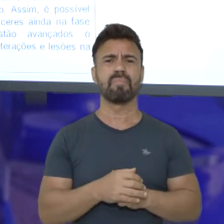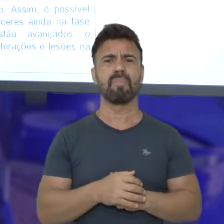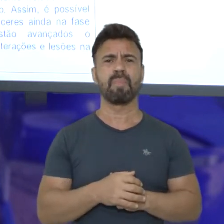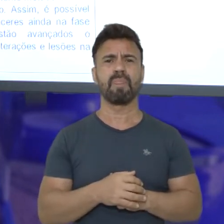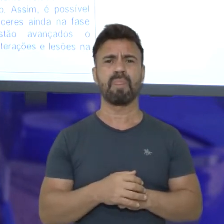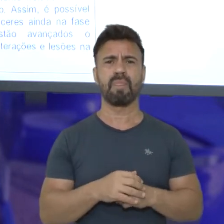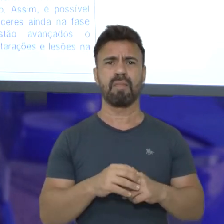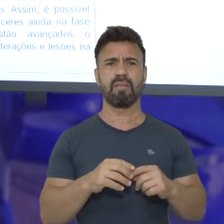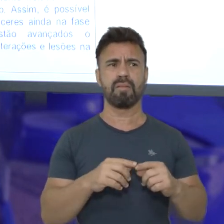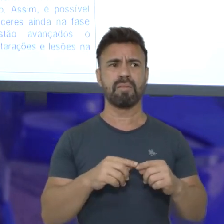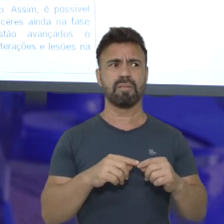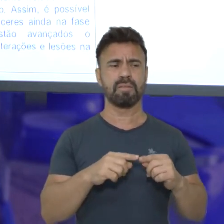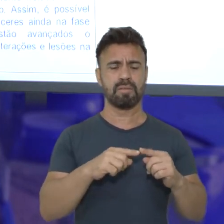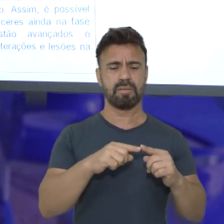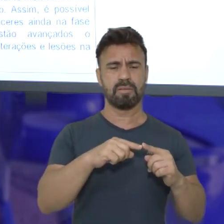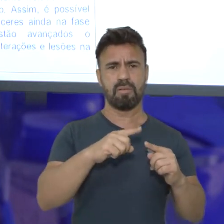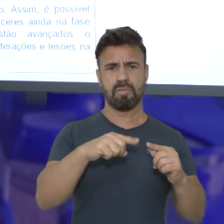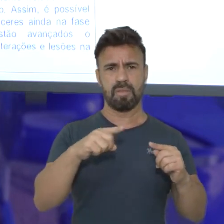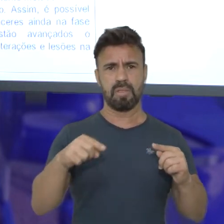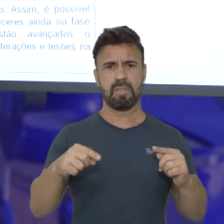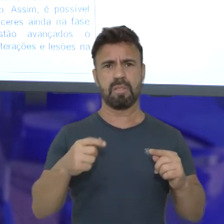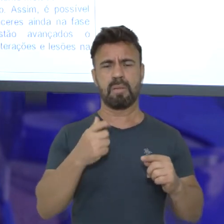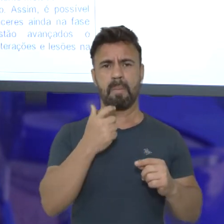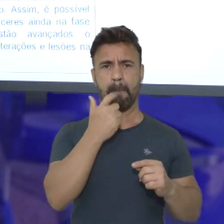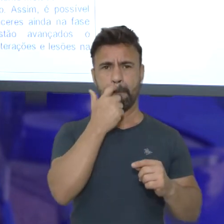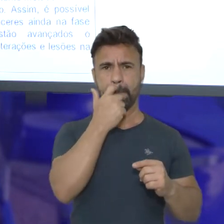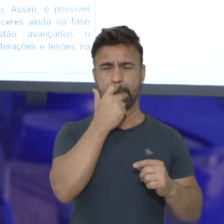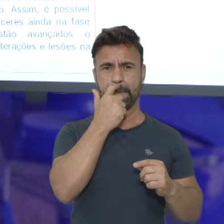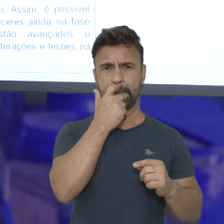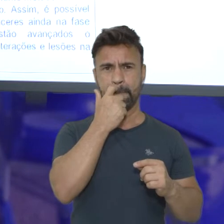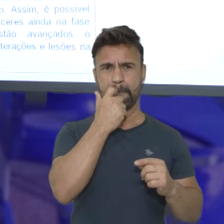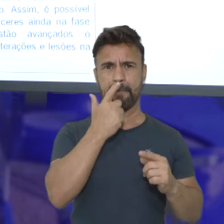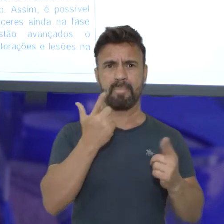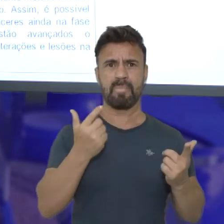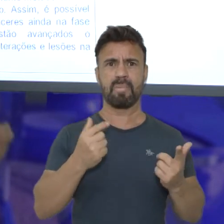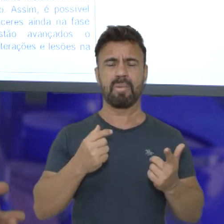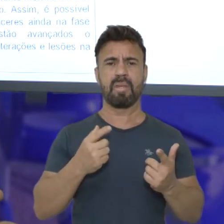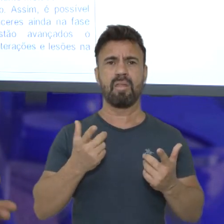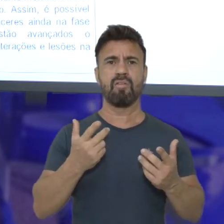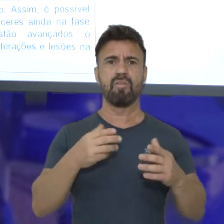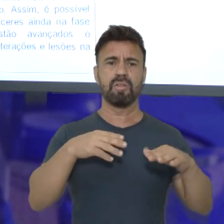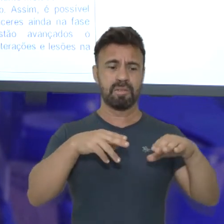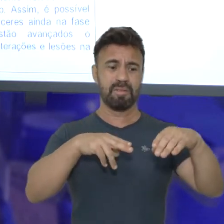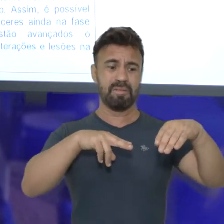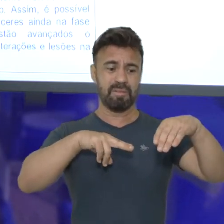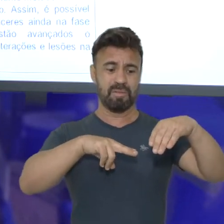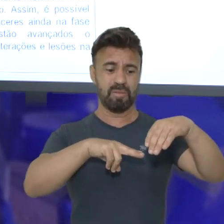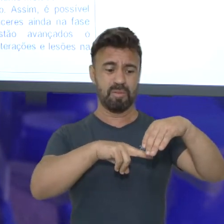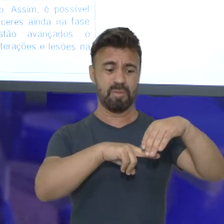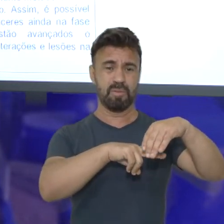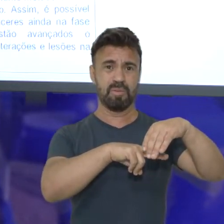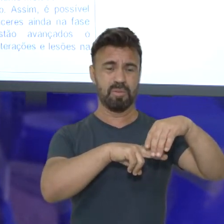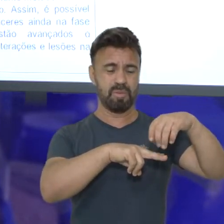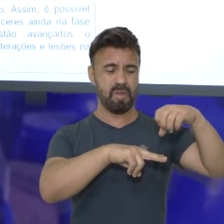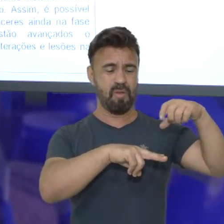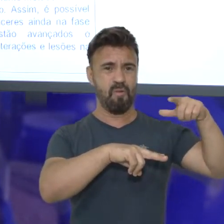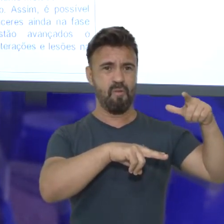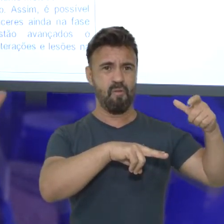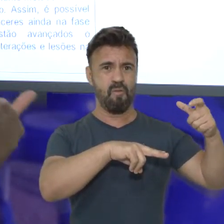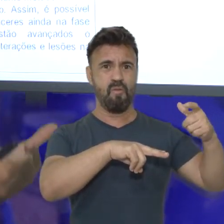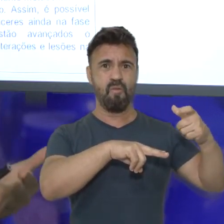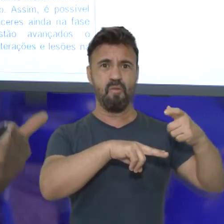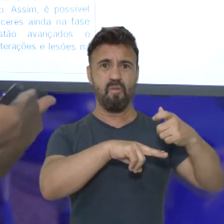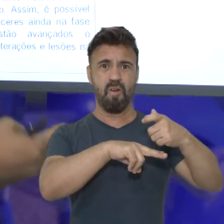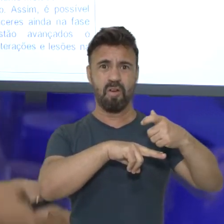for traçar um comparativo, um paralelo, se você for fazer um exame de ressonância magnética, você vai estar sendo exposto a uma quantidade